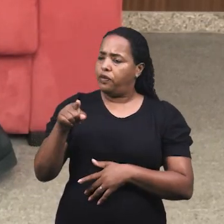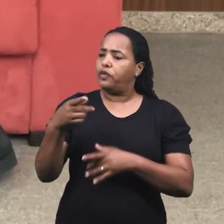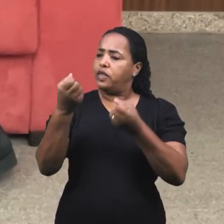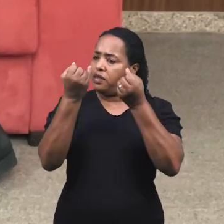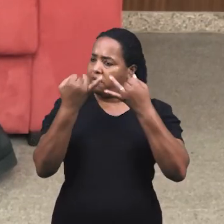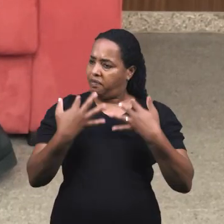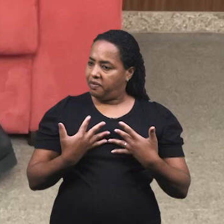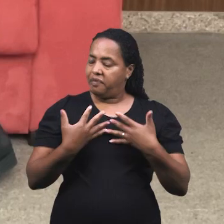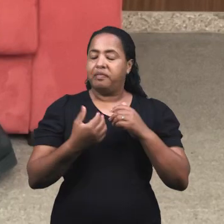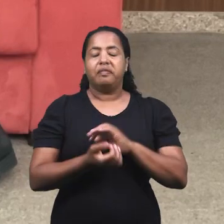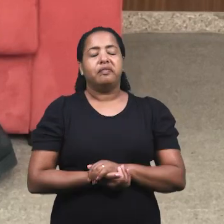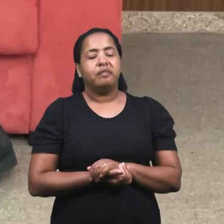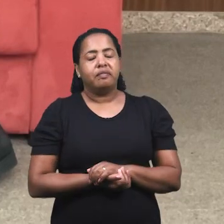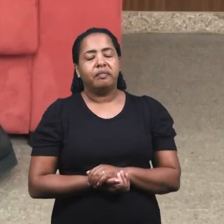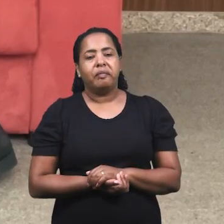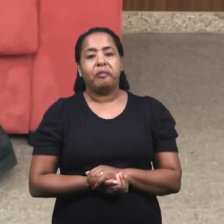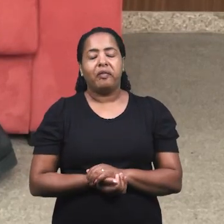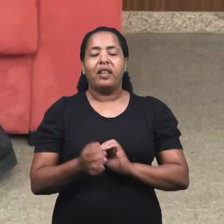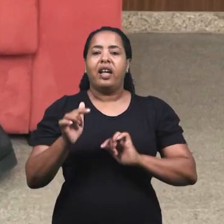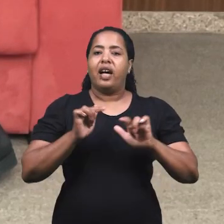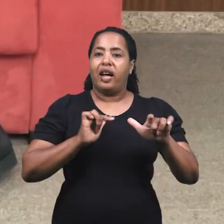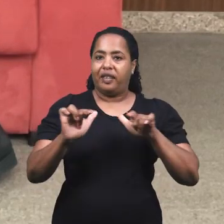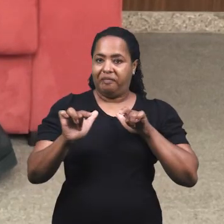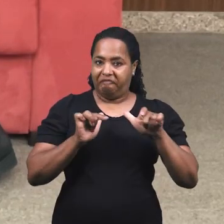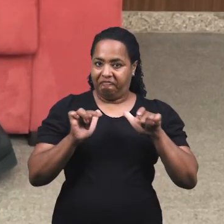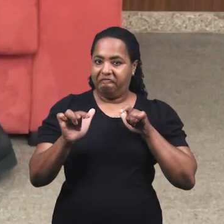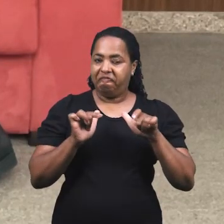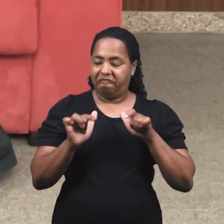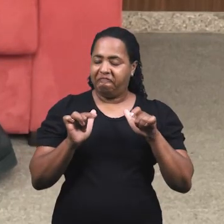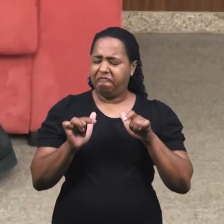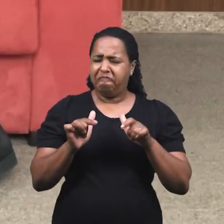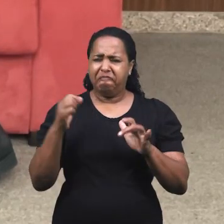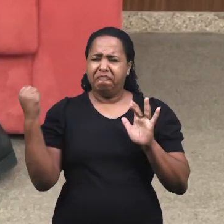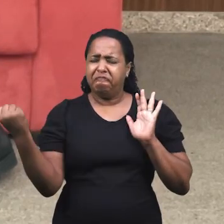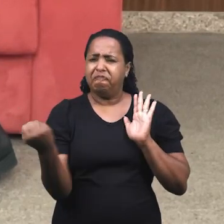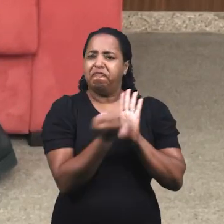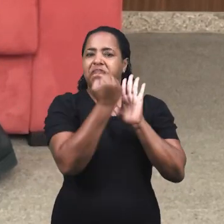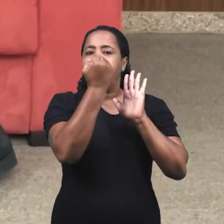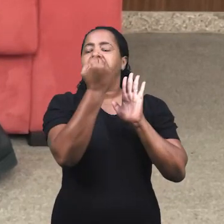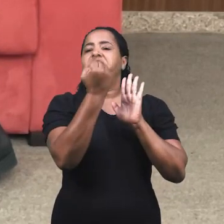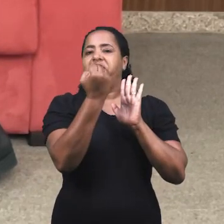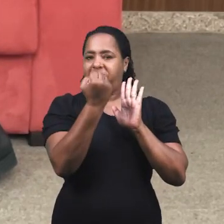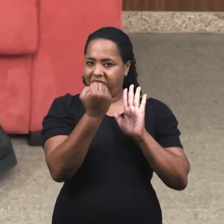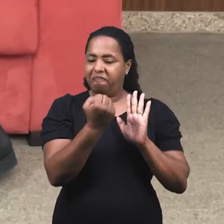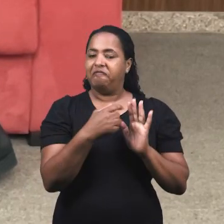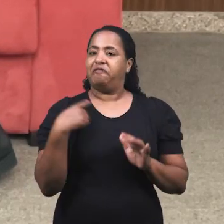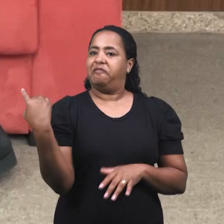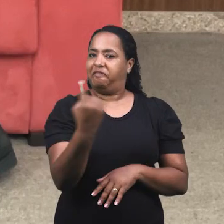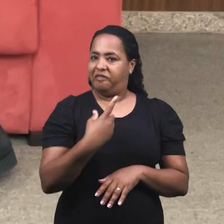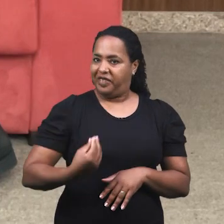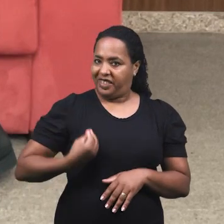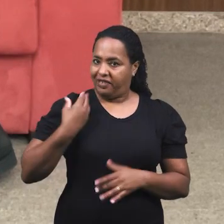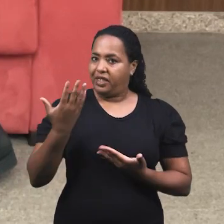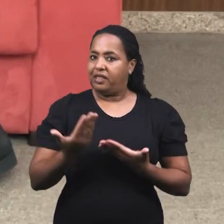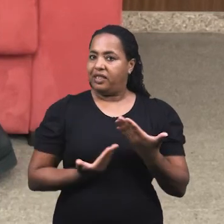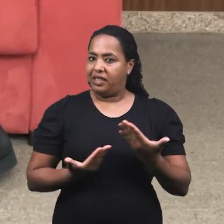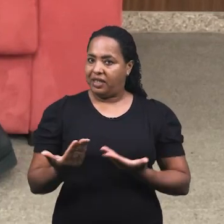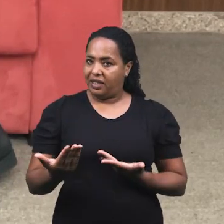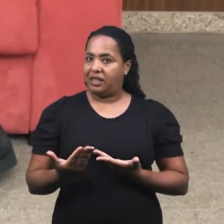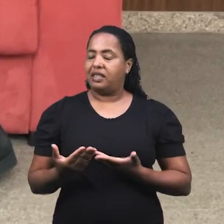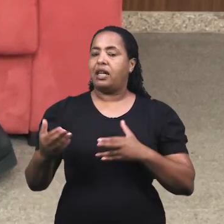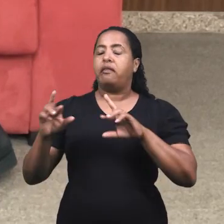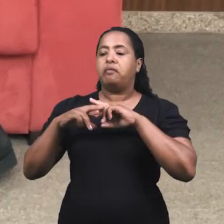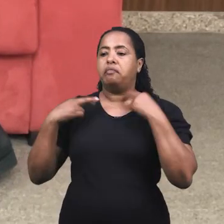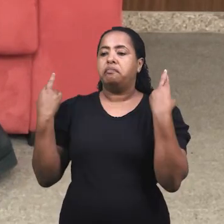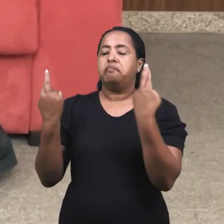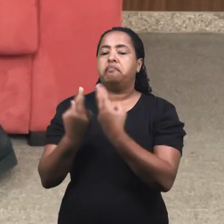pouco disso. Esse trabalho ele tem sido algo marcante na vida de nós ali, irmãos que estamos